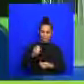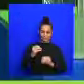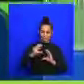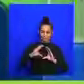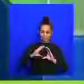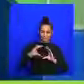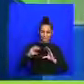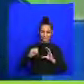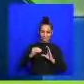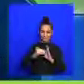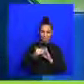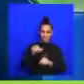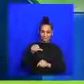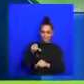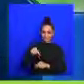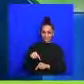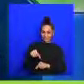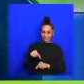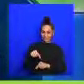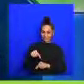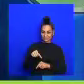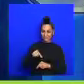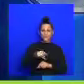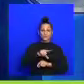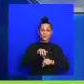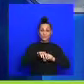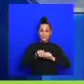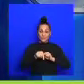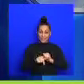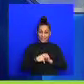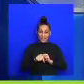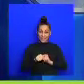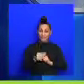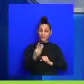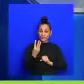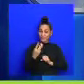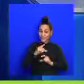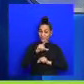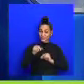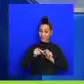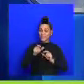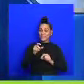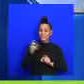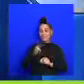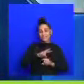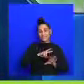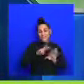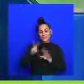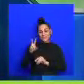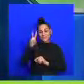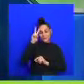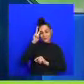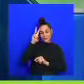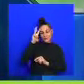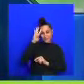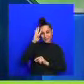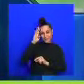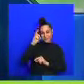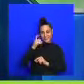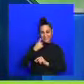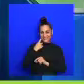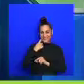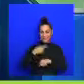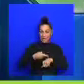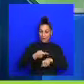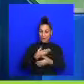10 bolas numeradas de 0 a 9. Super 7 com 3 sorteios semanais, às segundas, quartas e sextas,